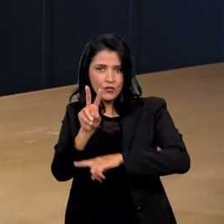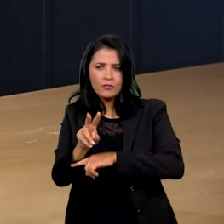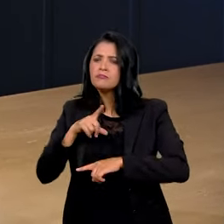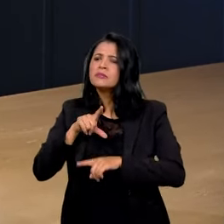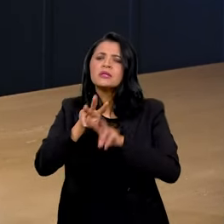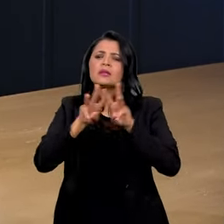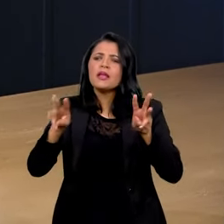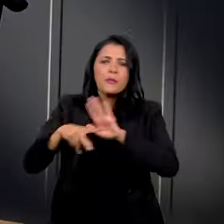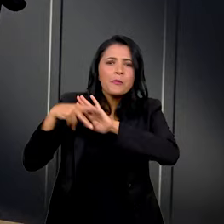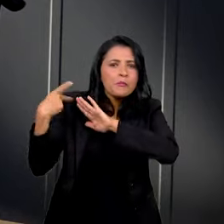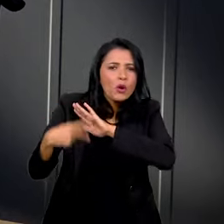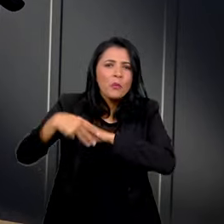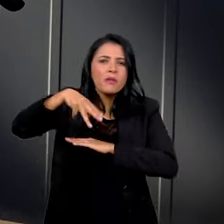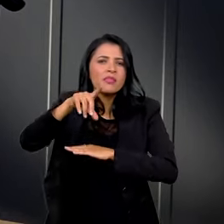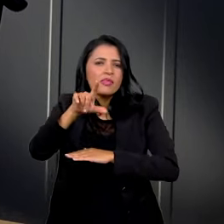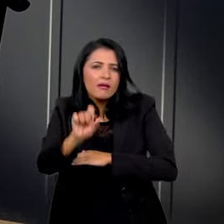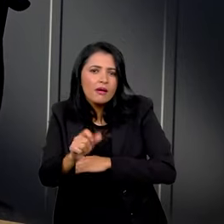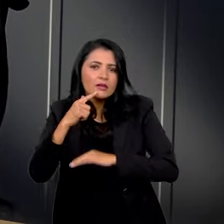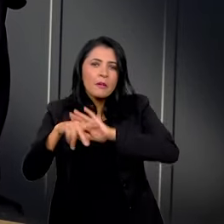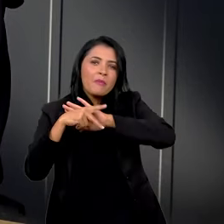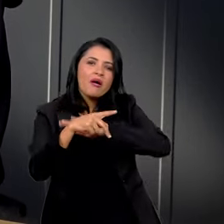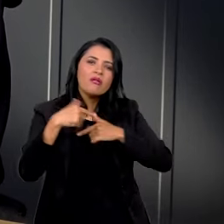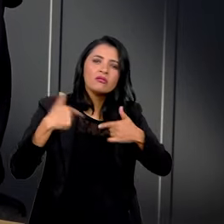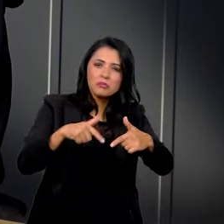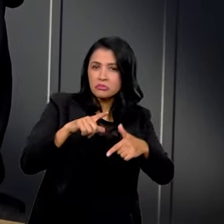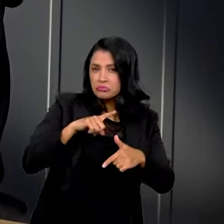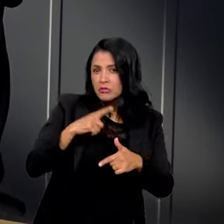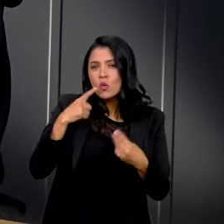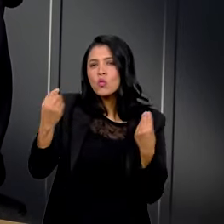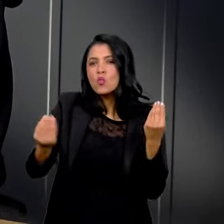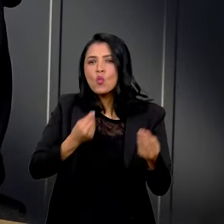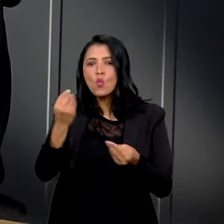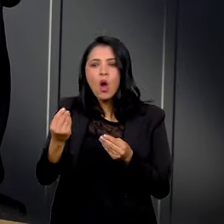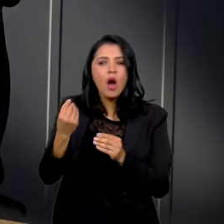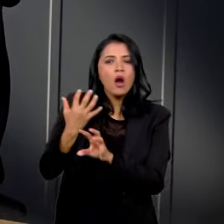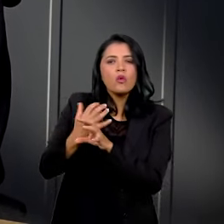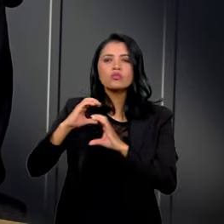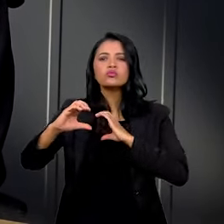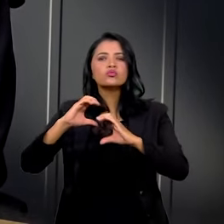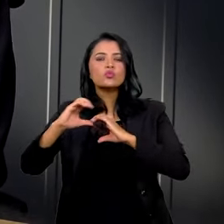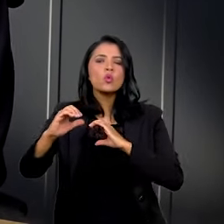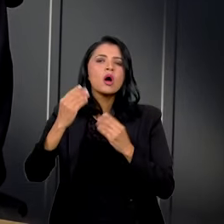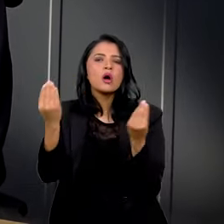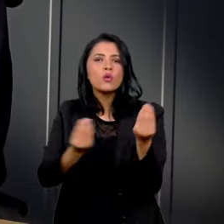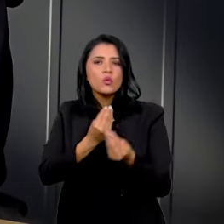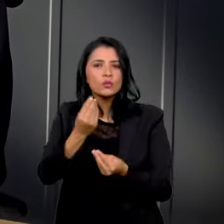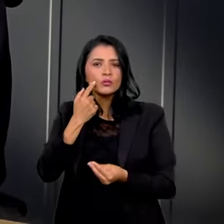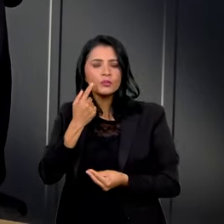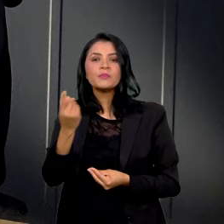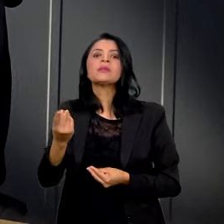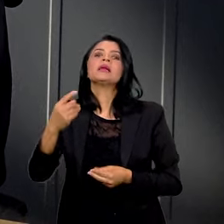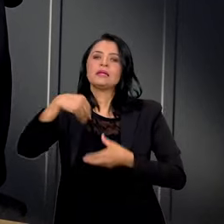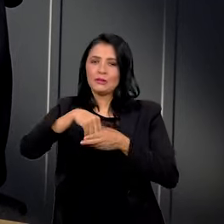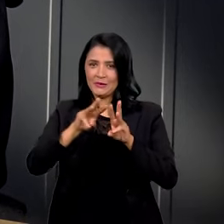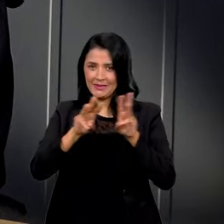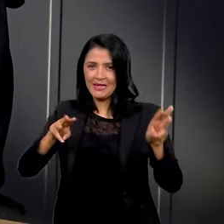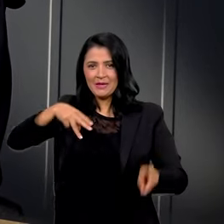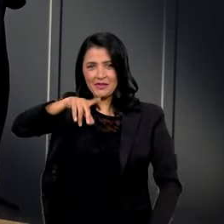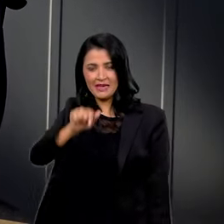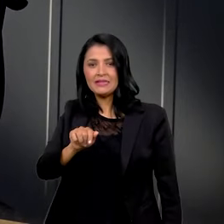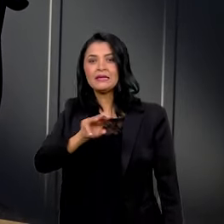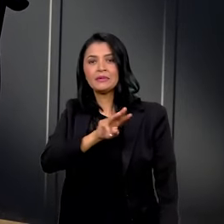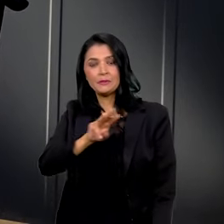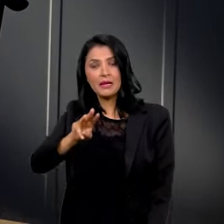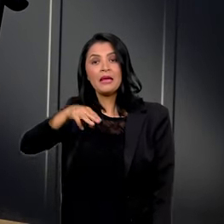canais de comunicação sim existe sim no site do MDS né o www.mds.gov.br nós temos um